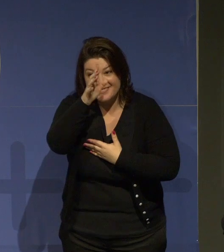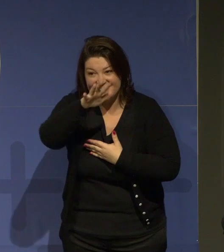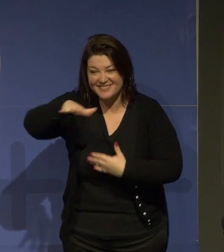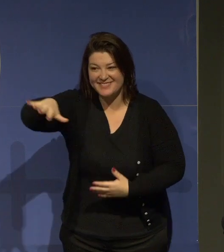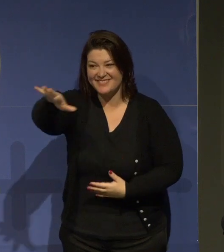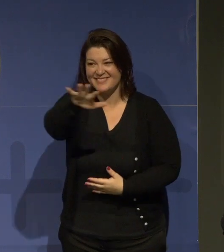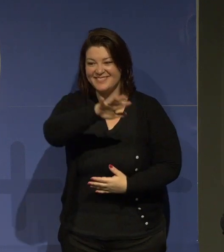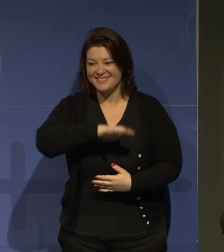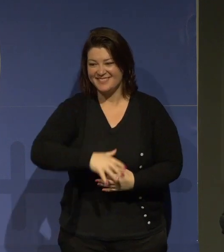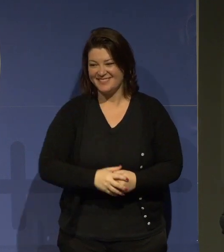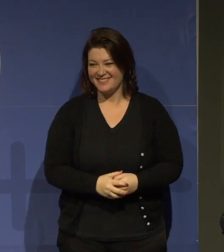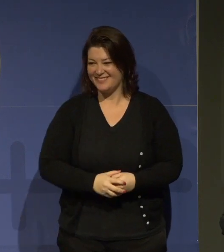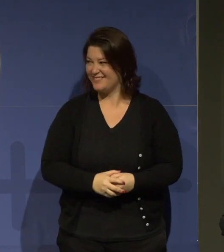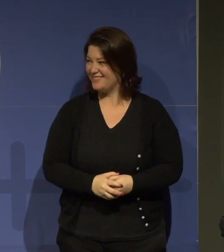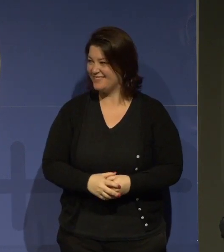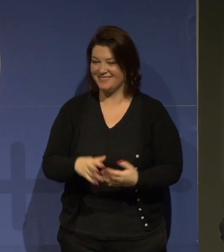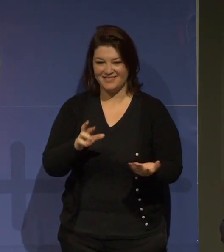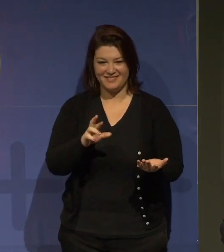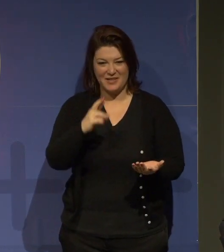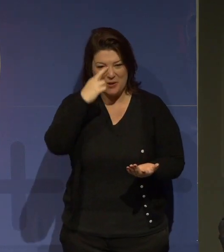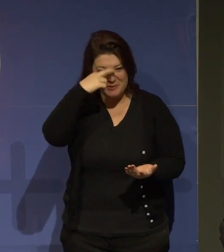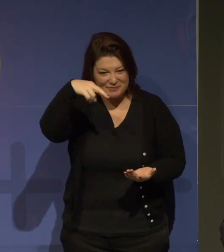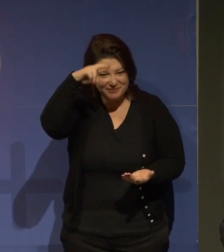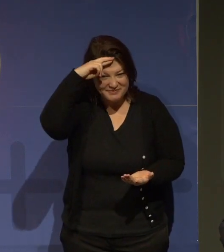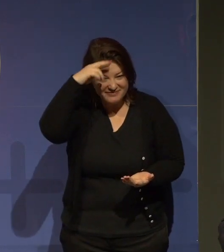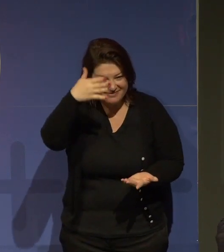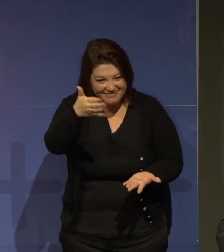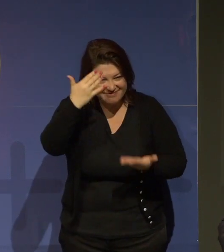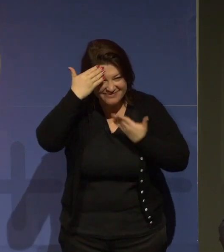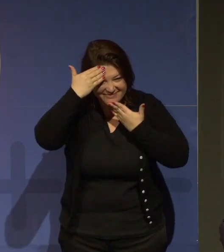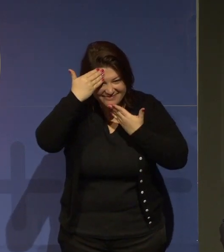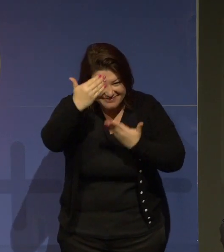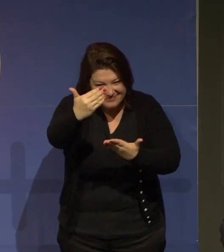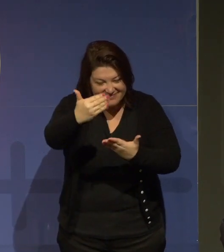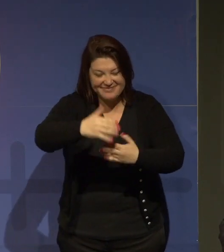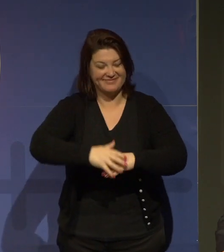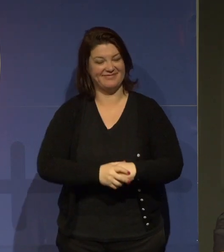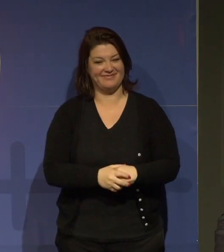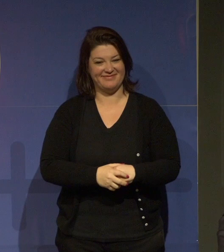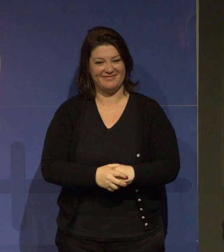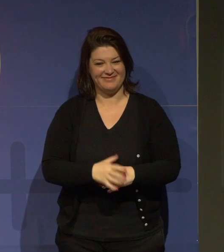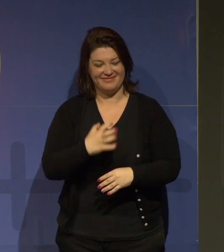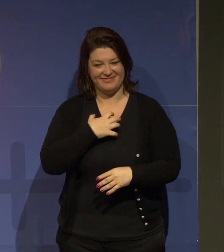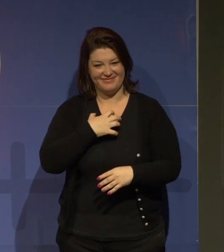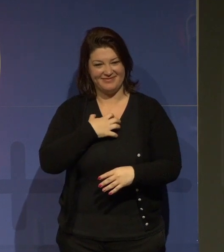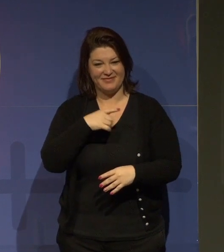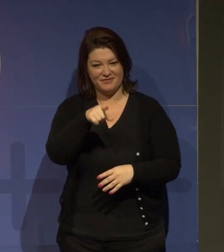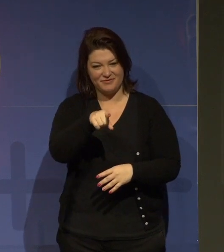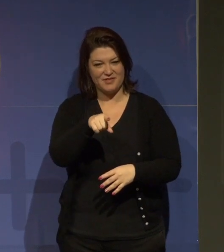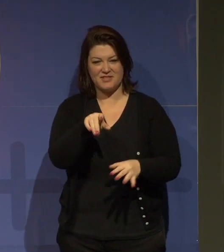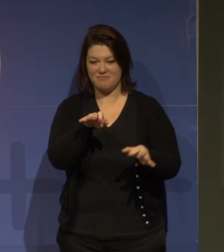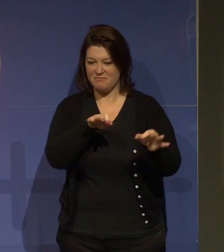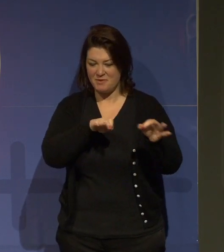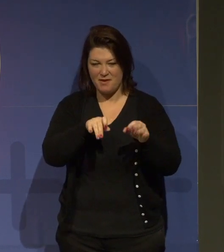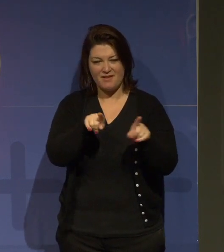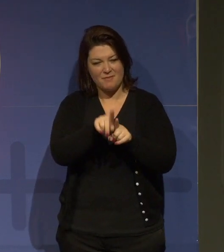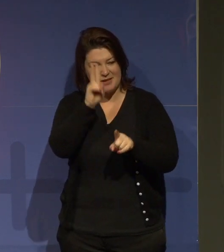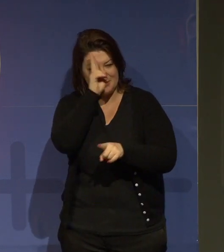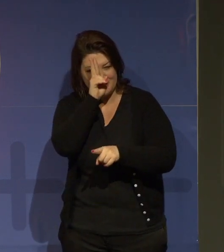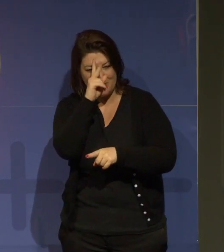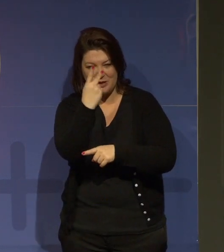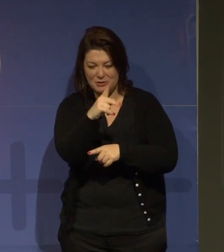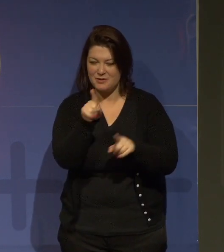galera. posiciona no centro. Ronaldo, gratidão, gratidão, né, pelo que você faz, pela sua história, gratidão